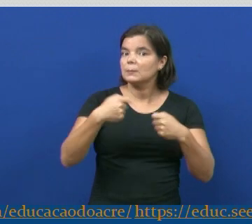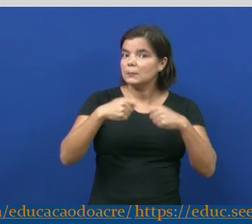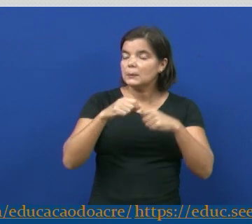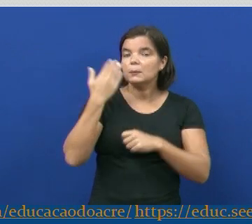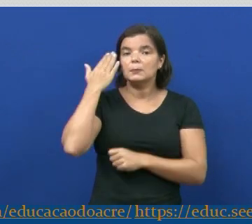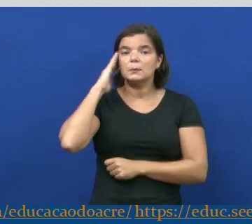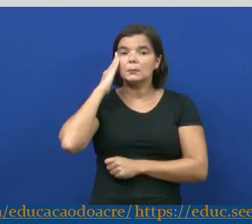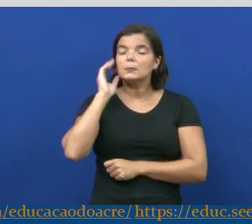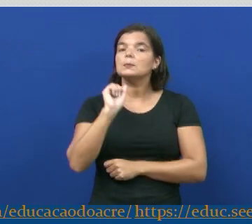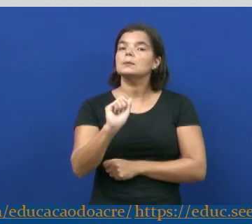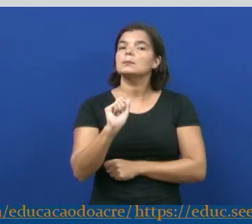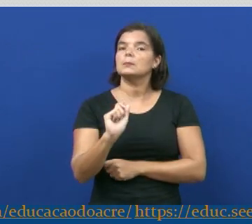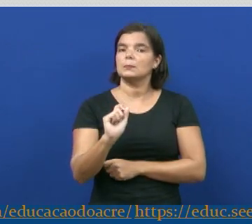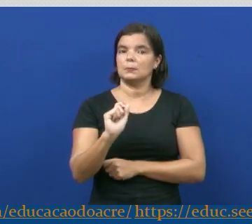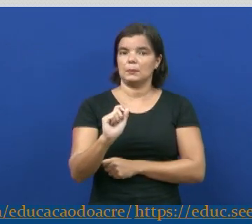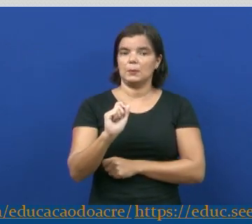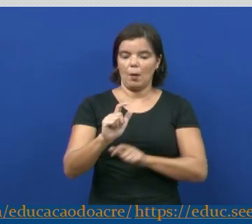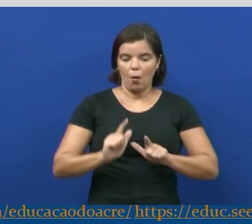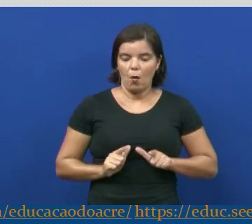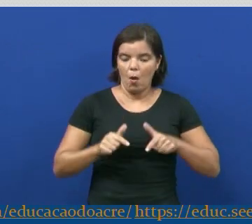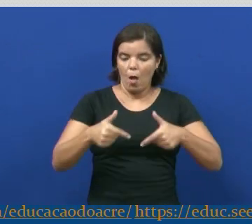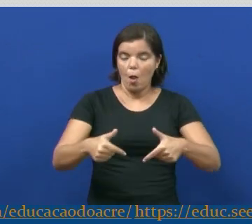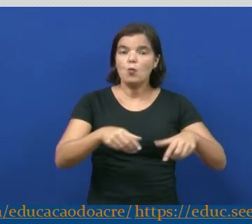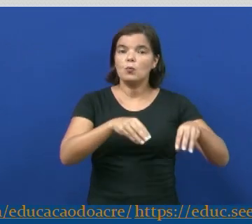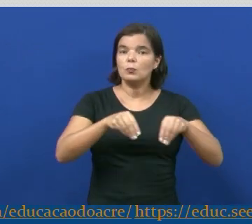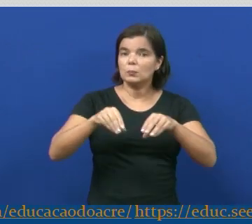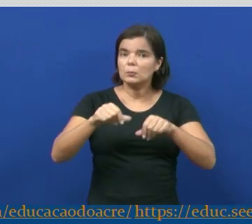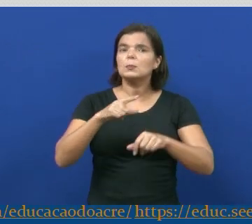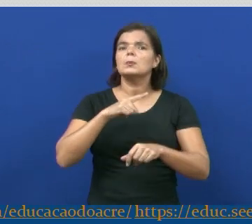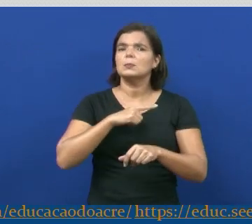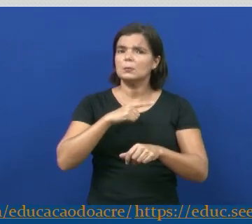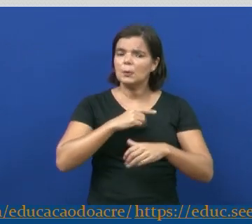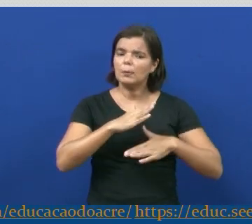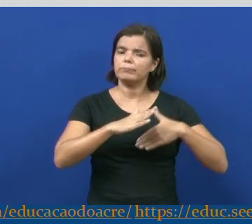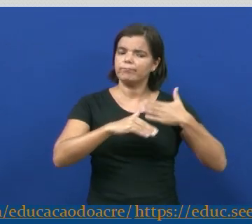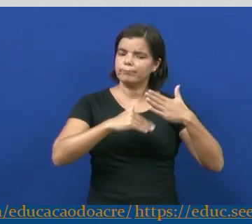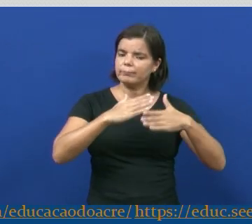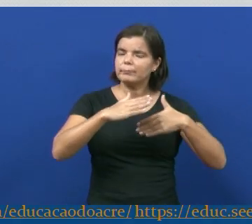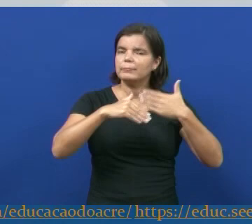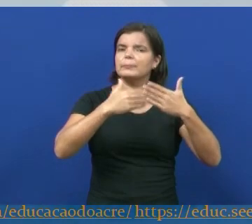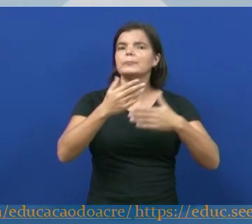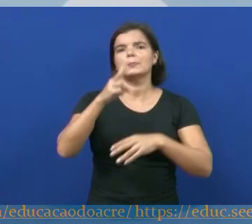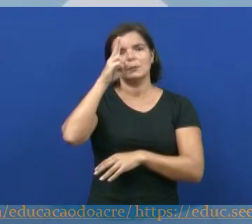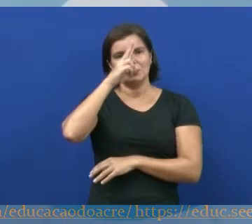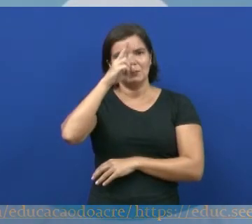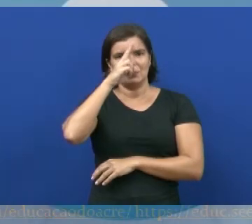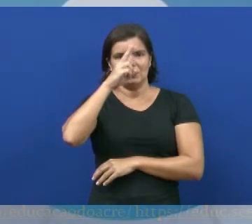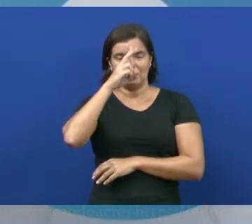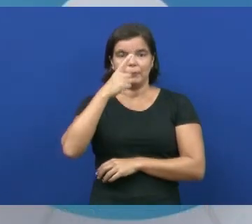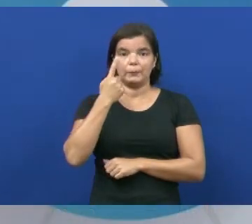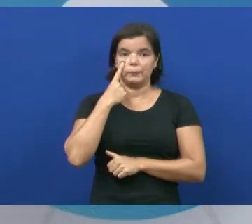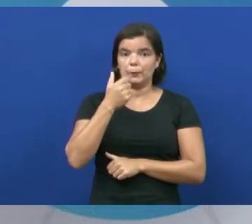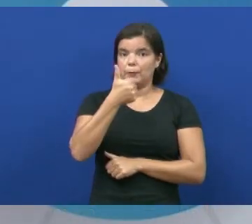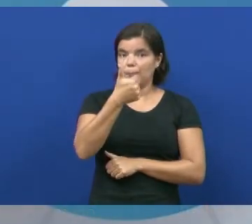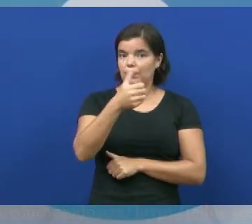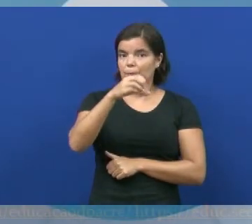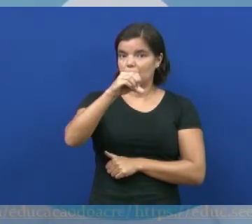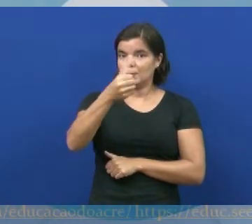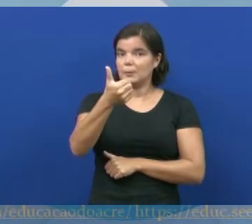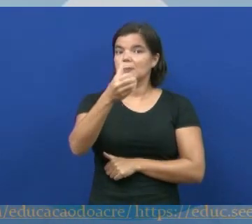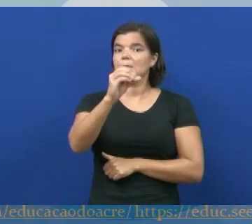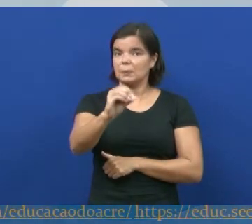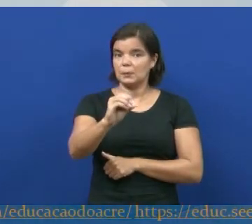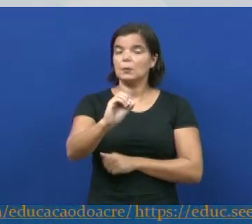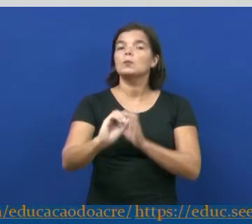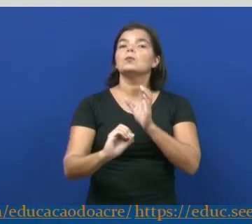precisa entender que a luta pela terra, ela teve sua construção, né, histórica. Vamos lá, em 1960,